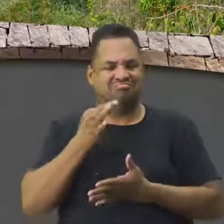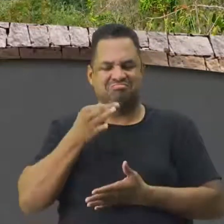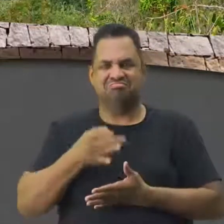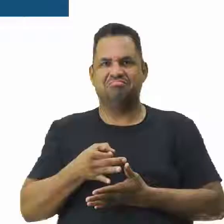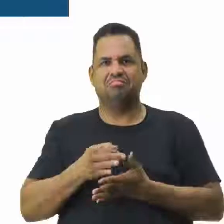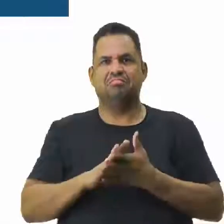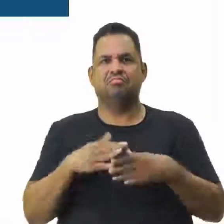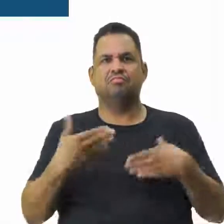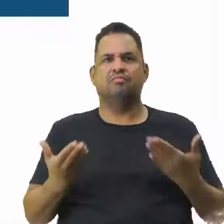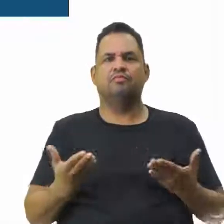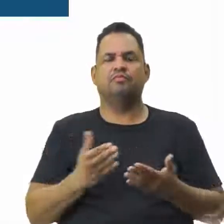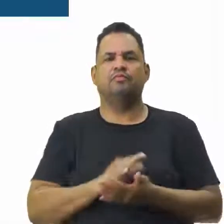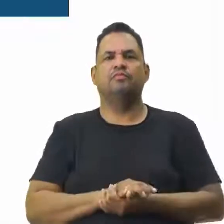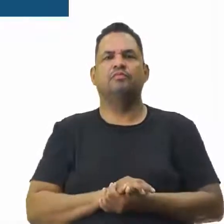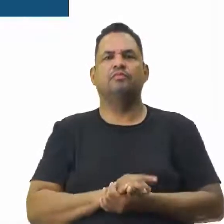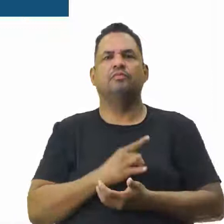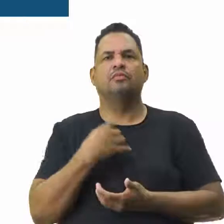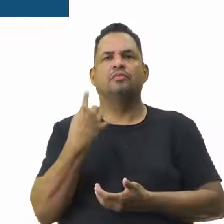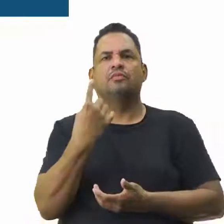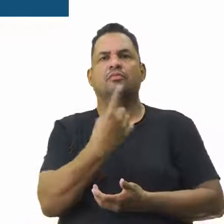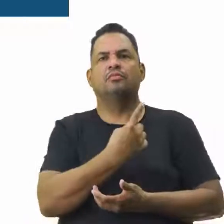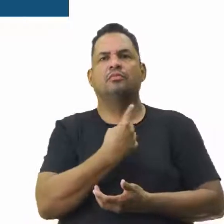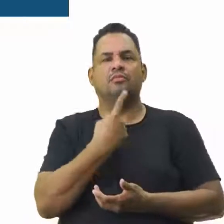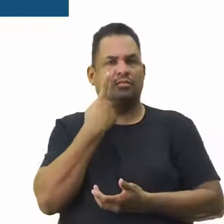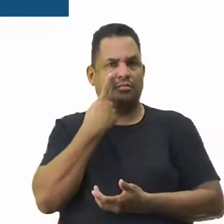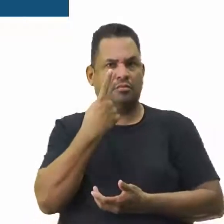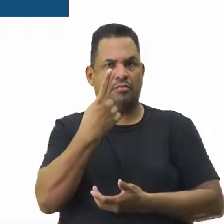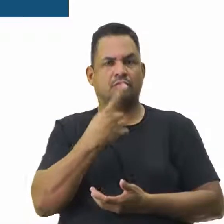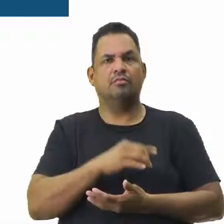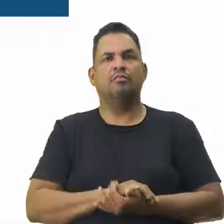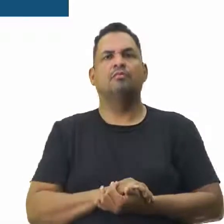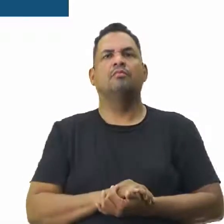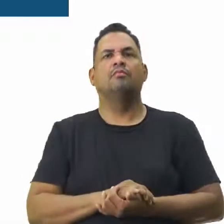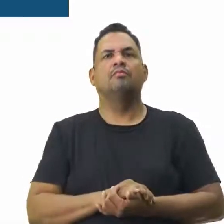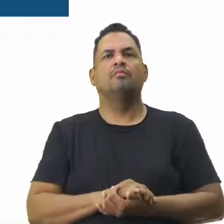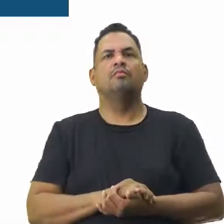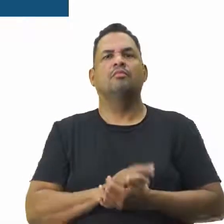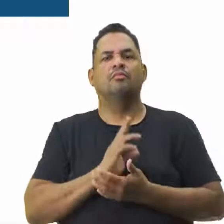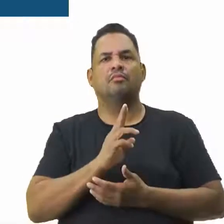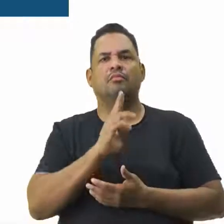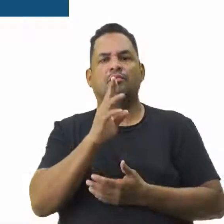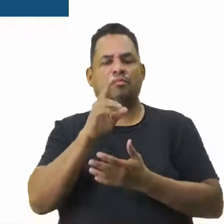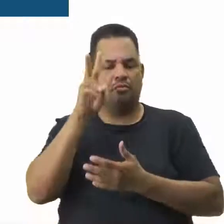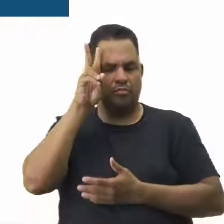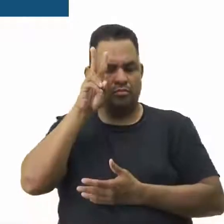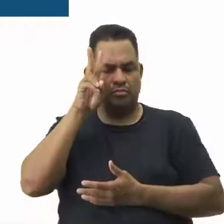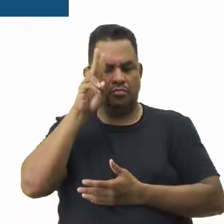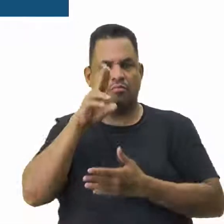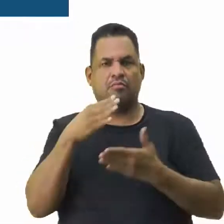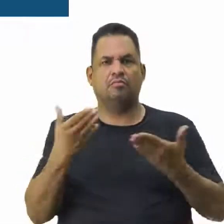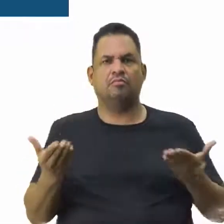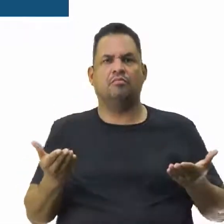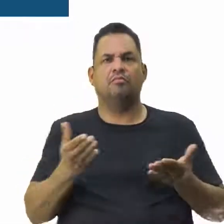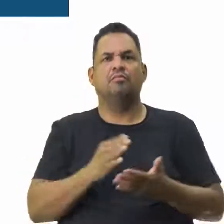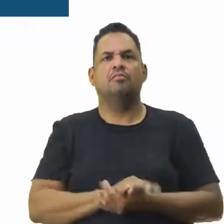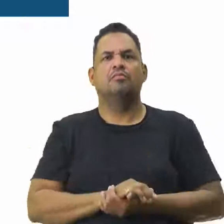tudo isso nós estamos vendo, tá? Esse processo histórico